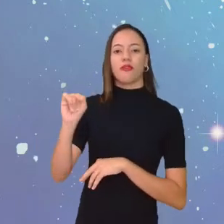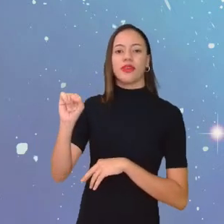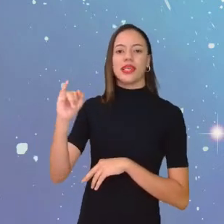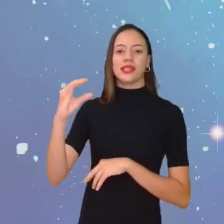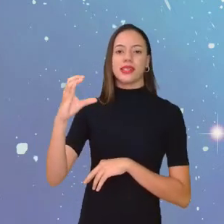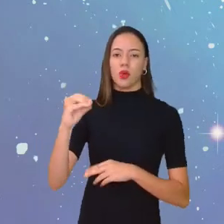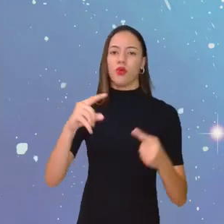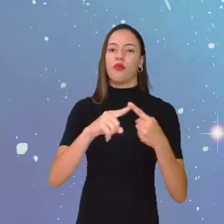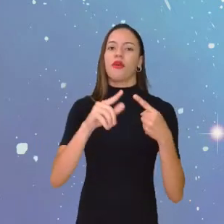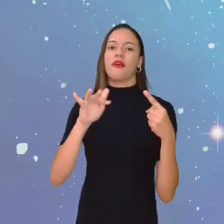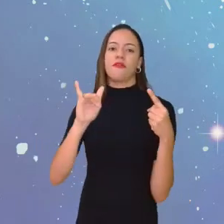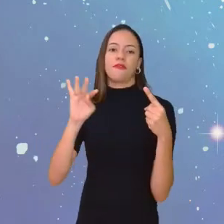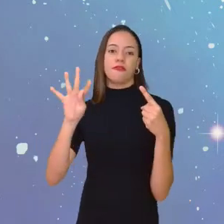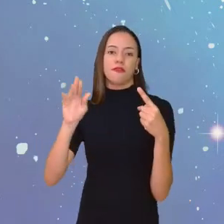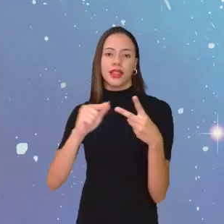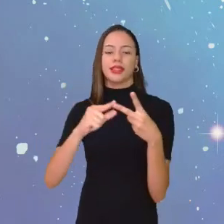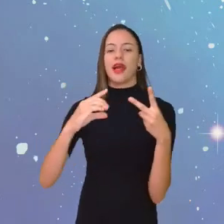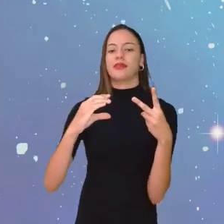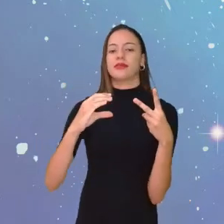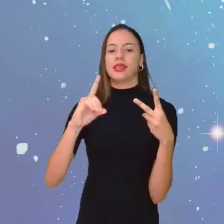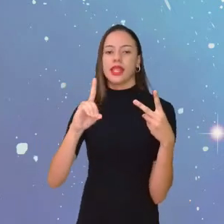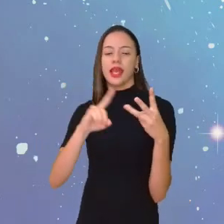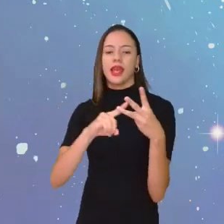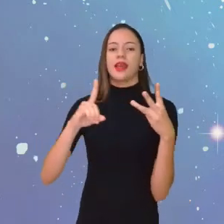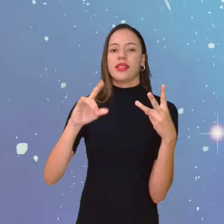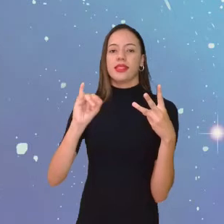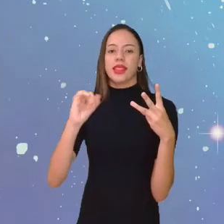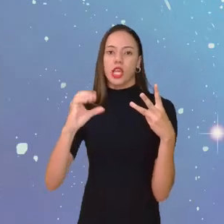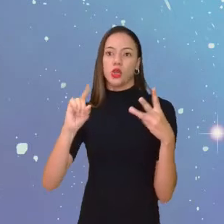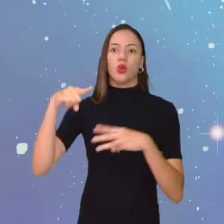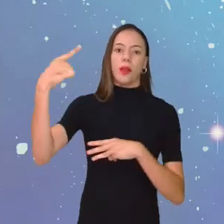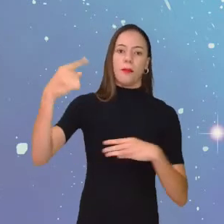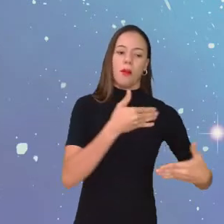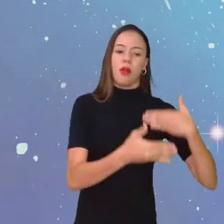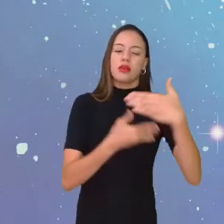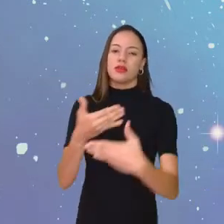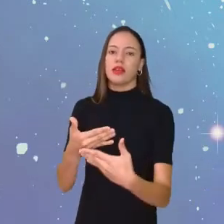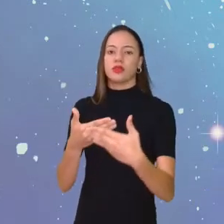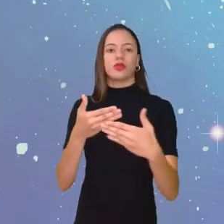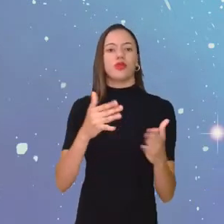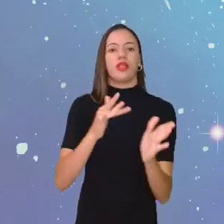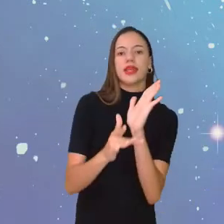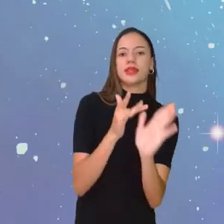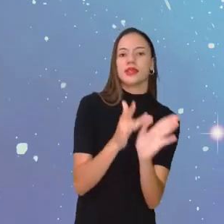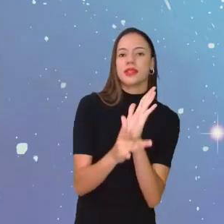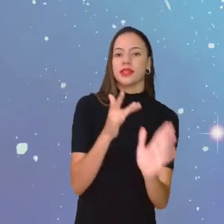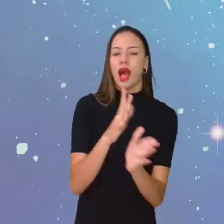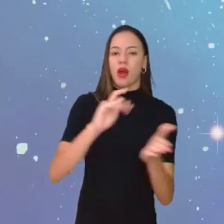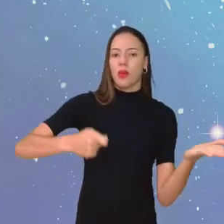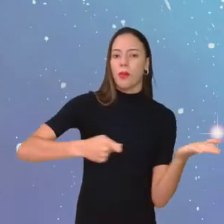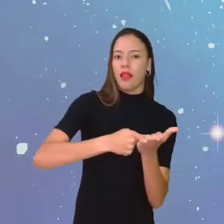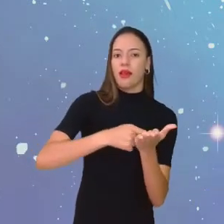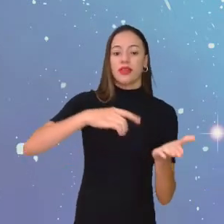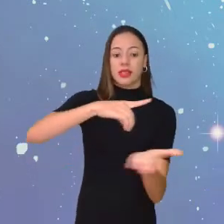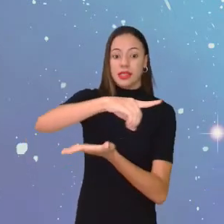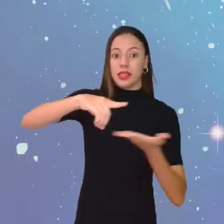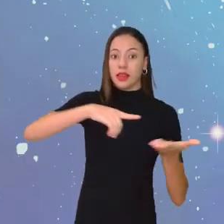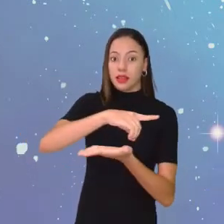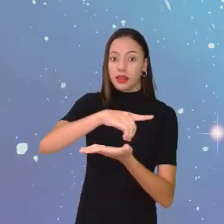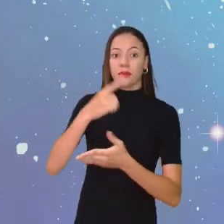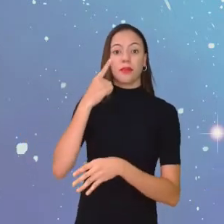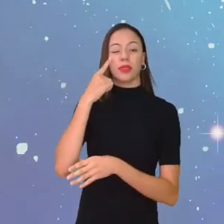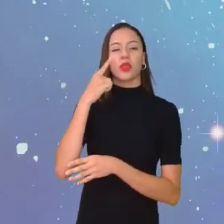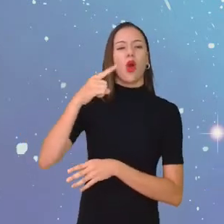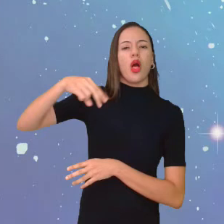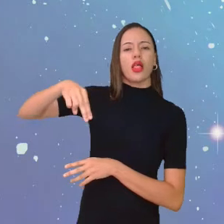de vinil, a fita cassete, depois passou para a digitalização do CD, do pendrive. E quando ele vira nas nuvens aí, a